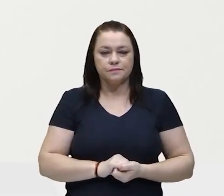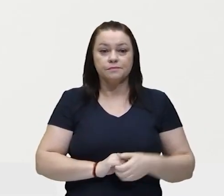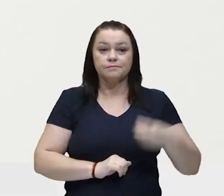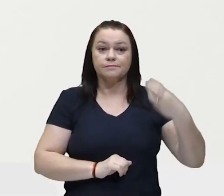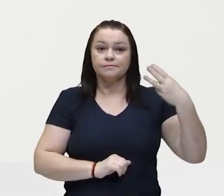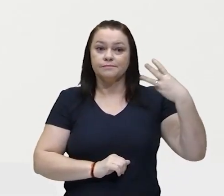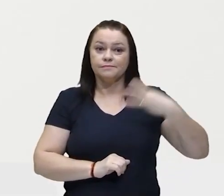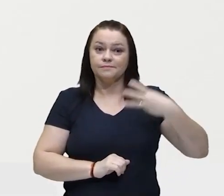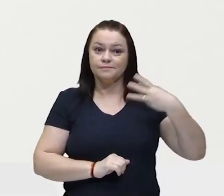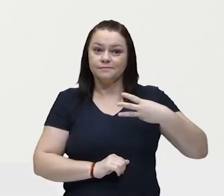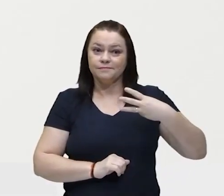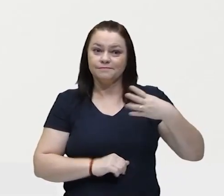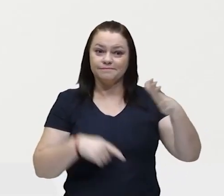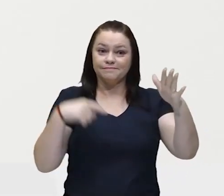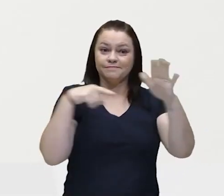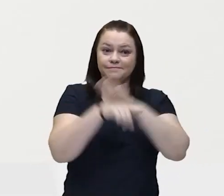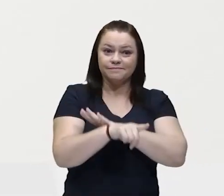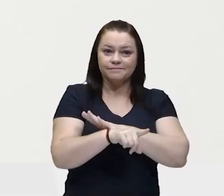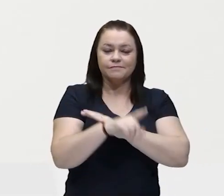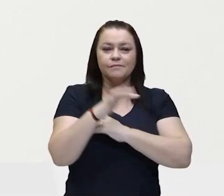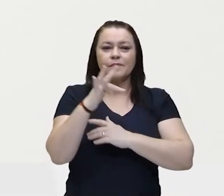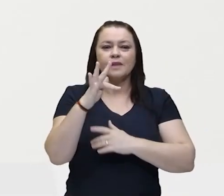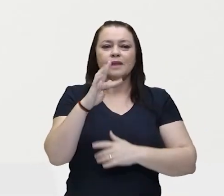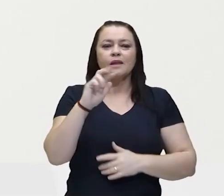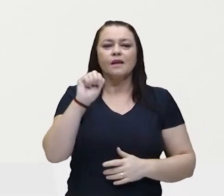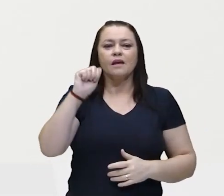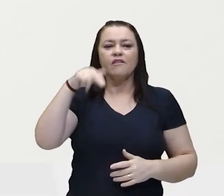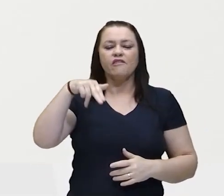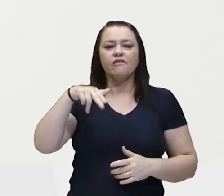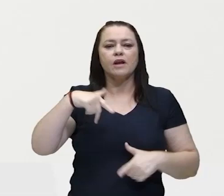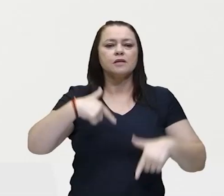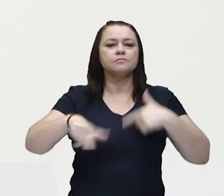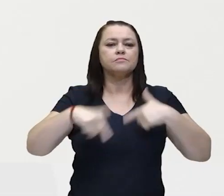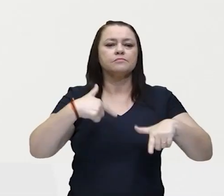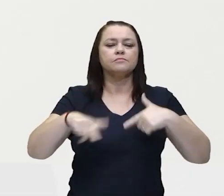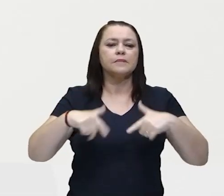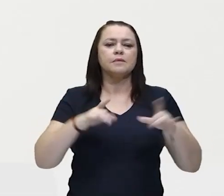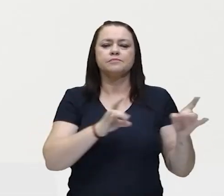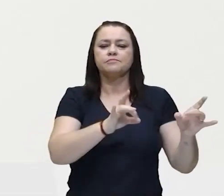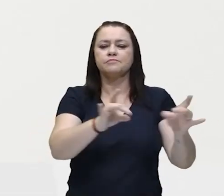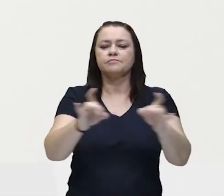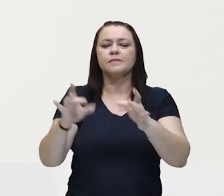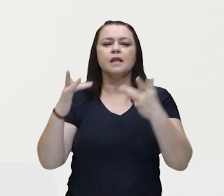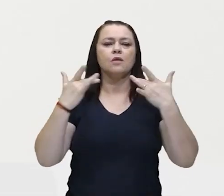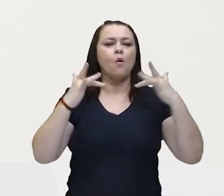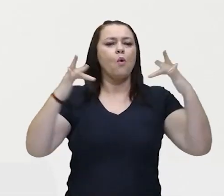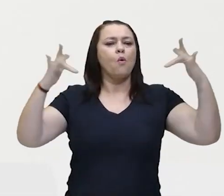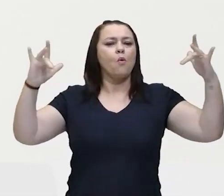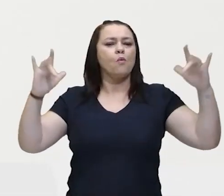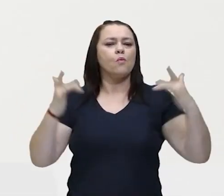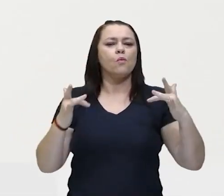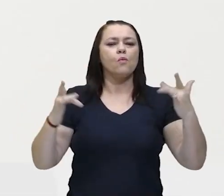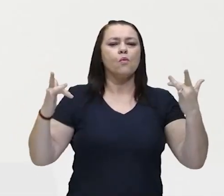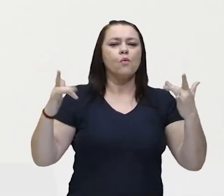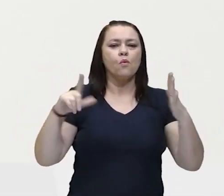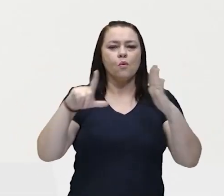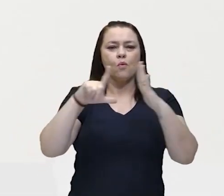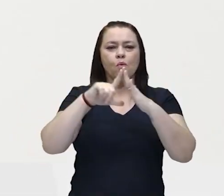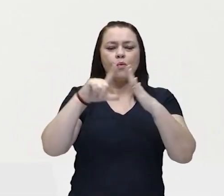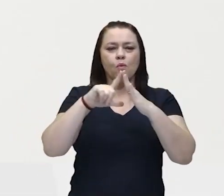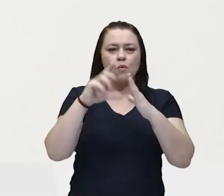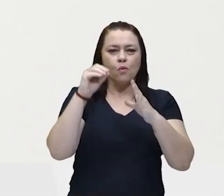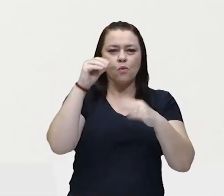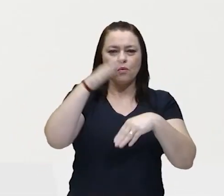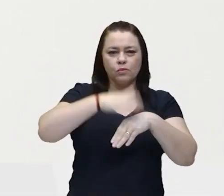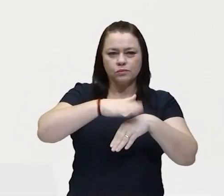Exercitando número 3. Fran trabalha com venda de ouro em sua loja. Certo dia, ela vendeu